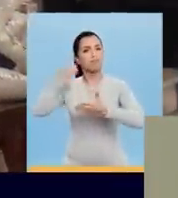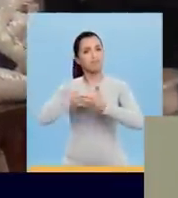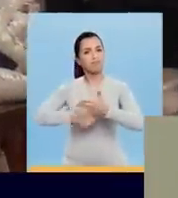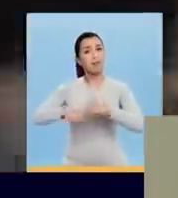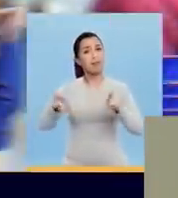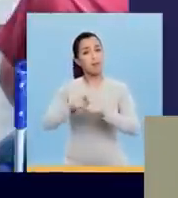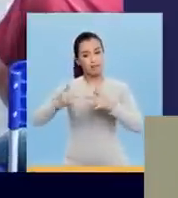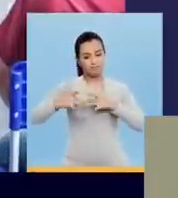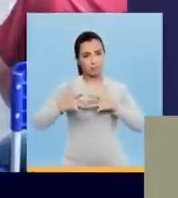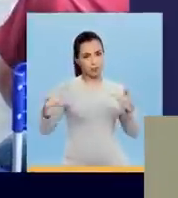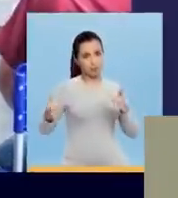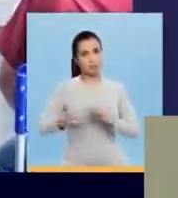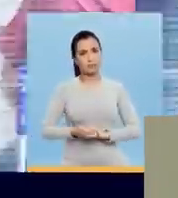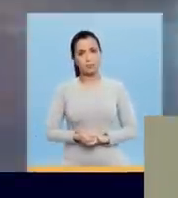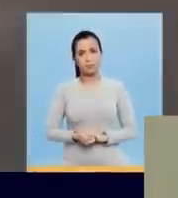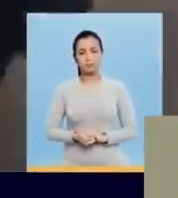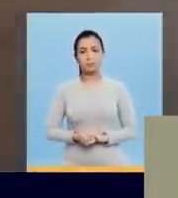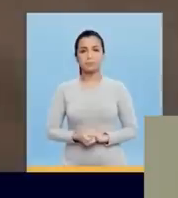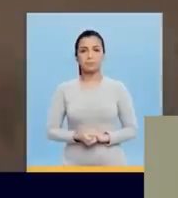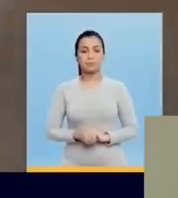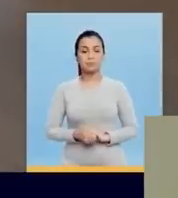sua garra e a sua solidariedade.